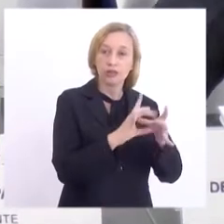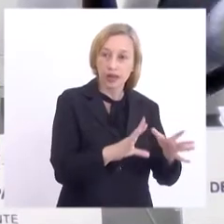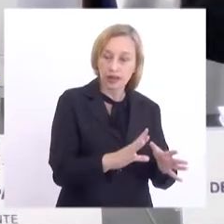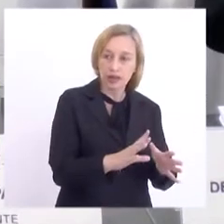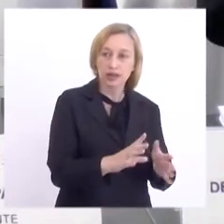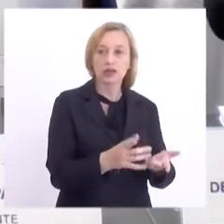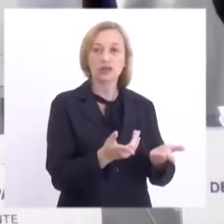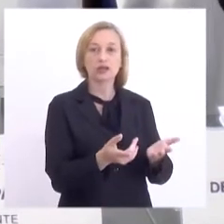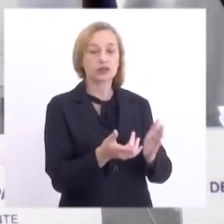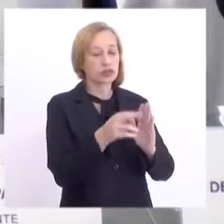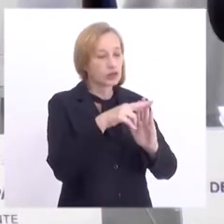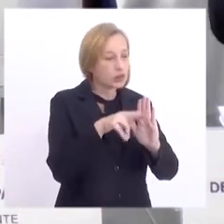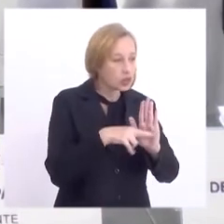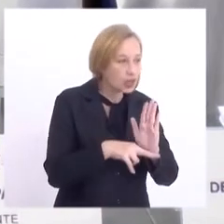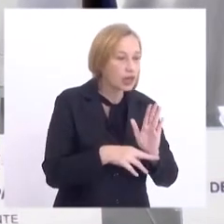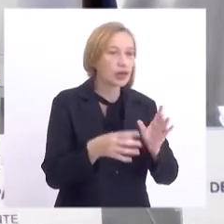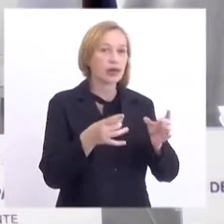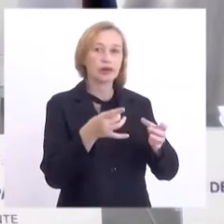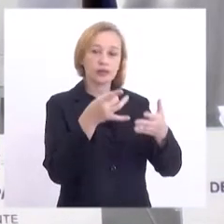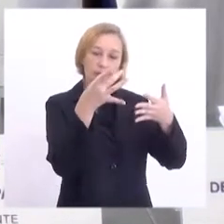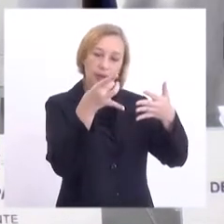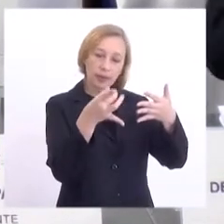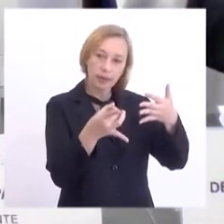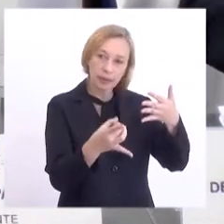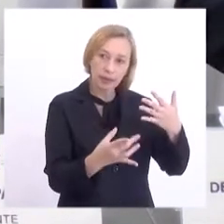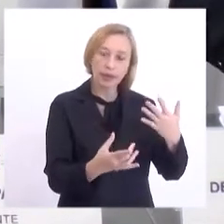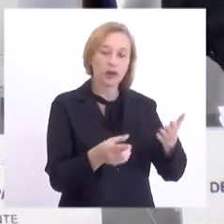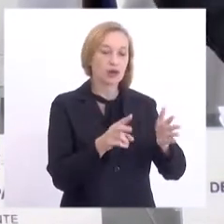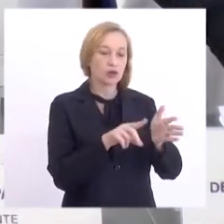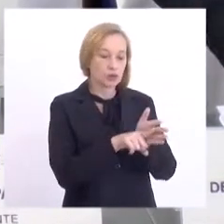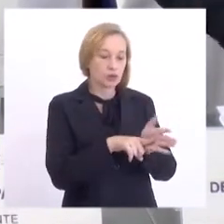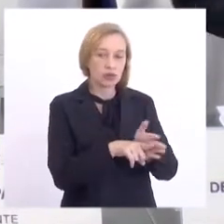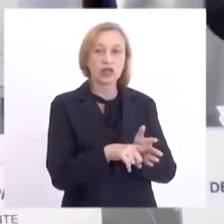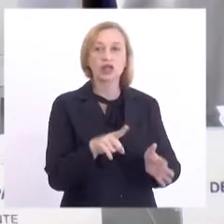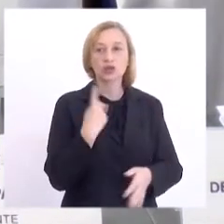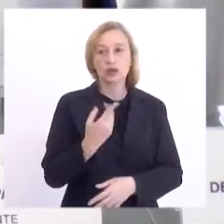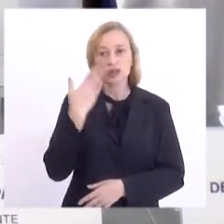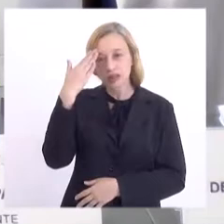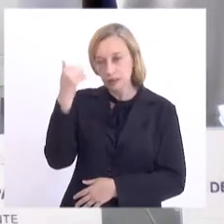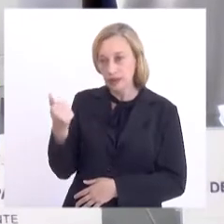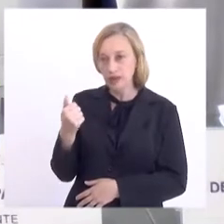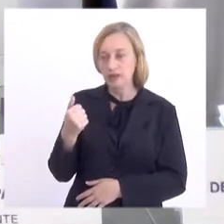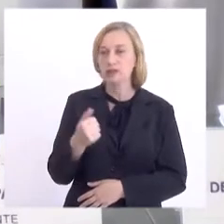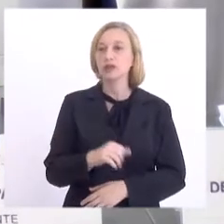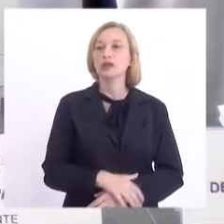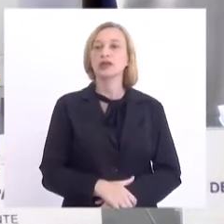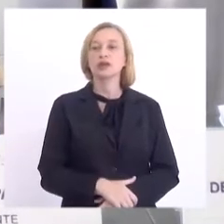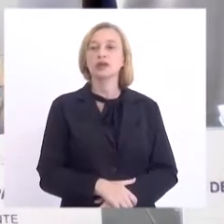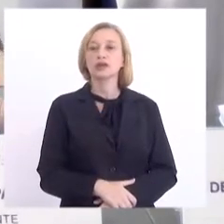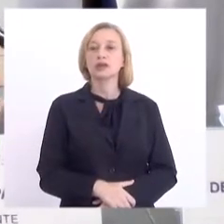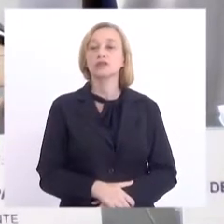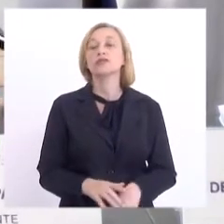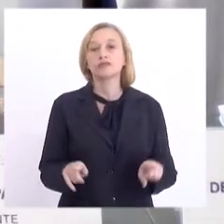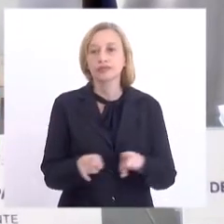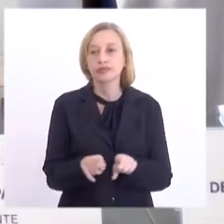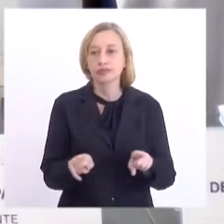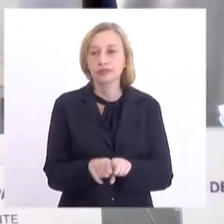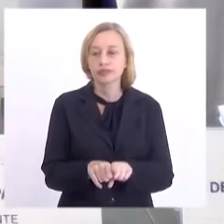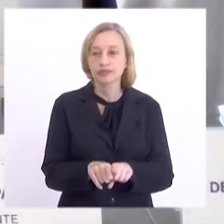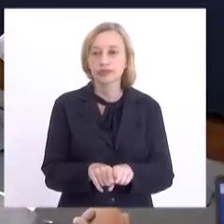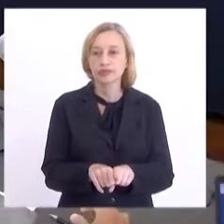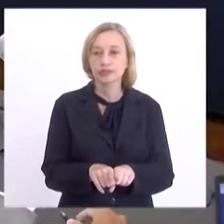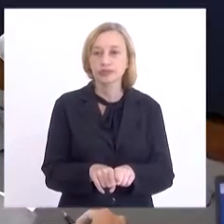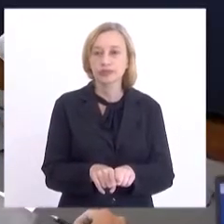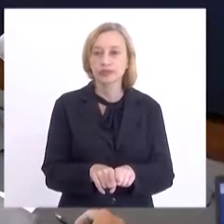empenho aí tem os contingenciamentos aquelas coisas todas que nós sabemos inclusive também os